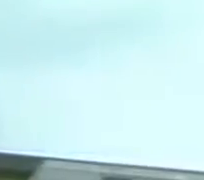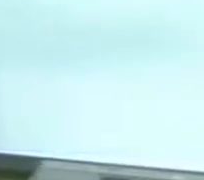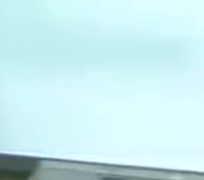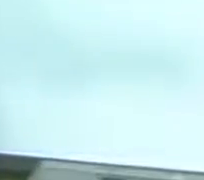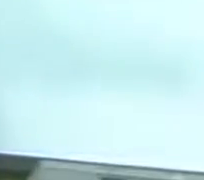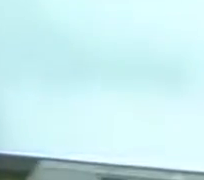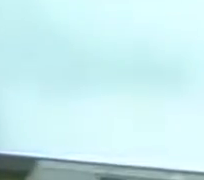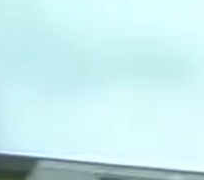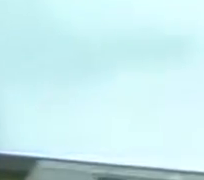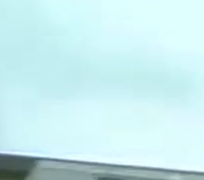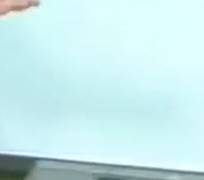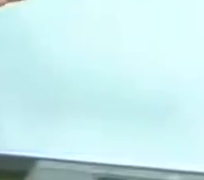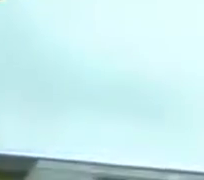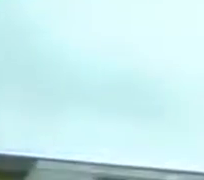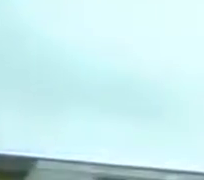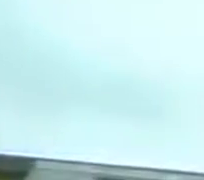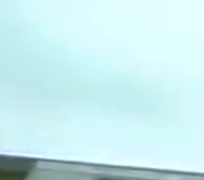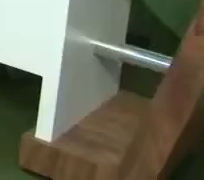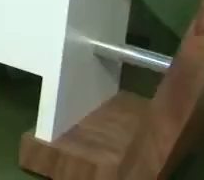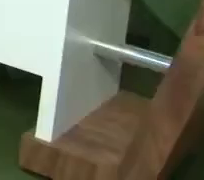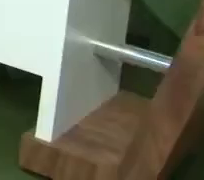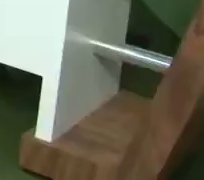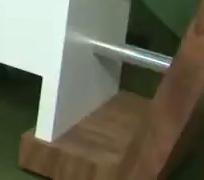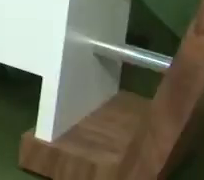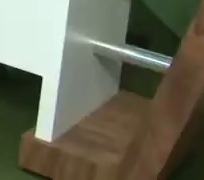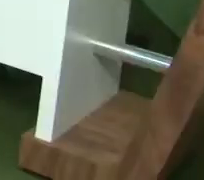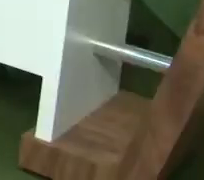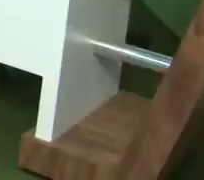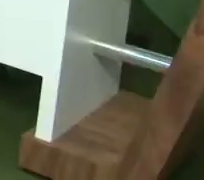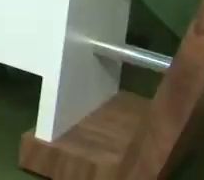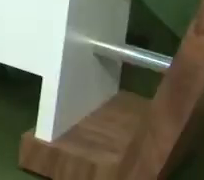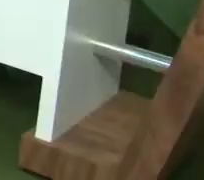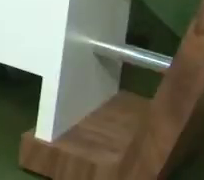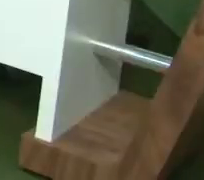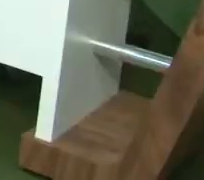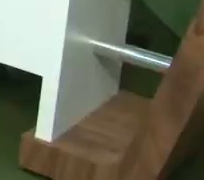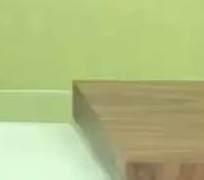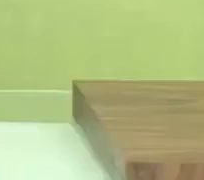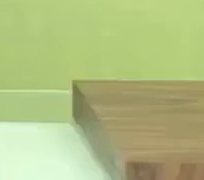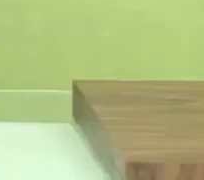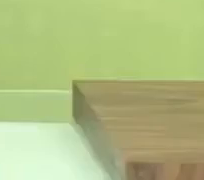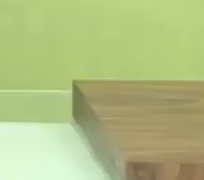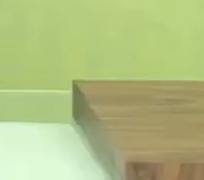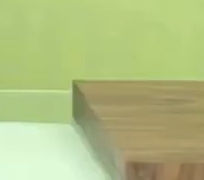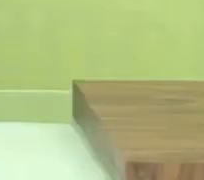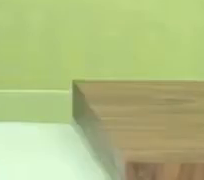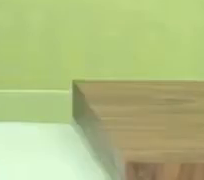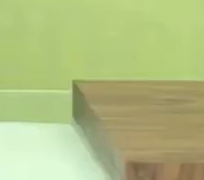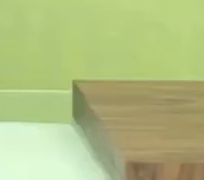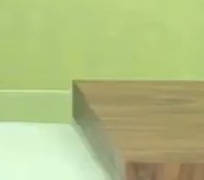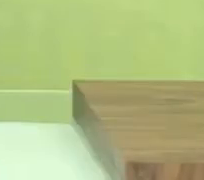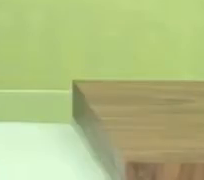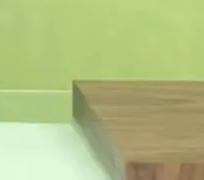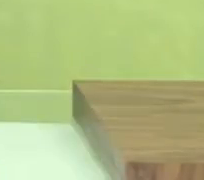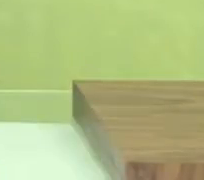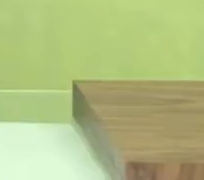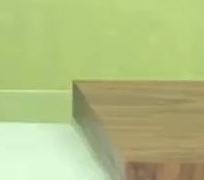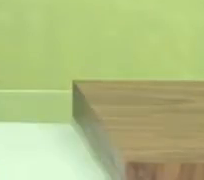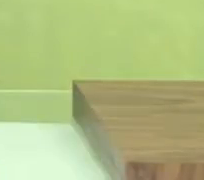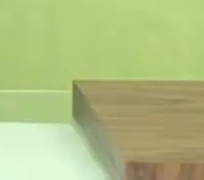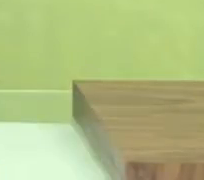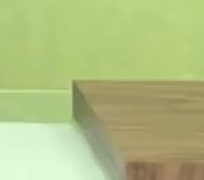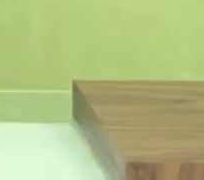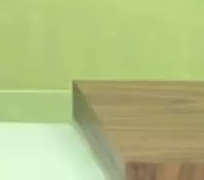com falha na internet, sem interatividade por enquanto? Por enquanto, vamos ver se durante a aula, né, ela retorna, então faremos